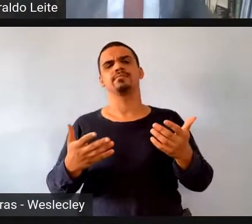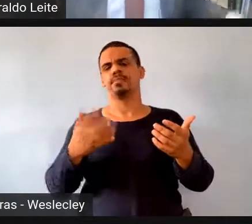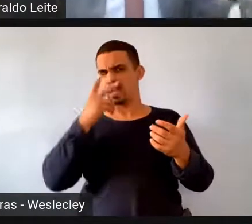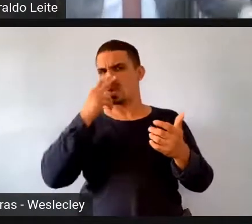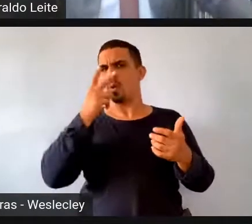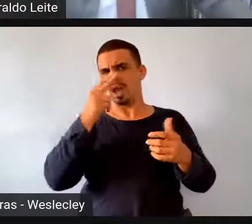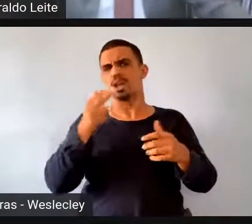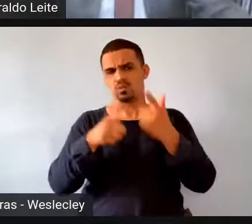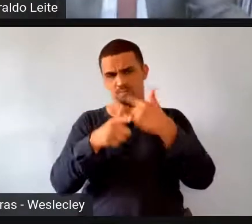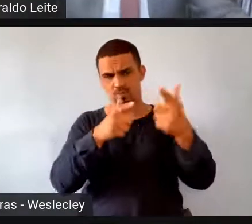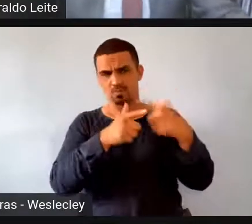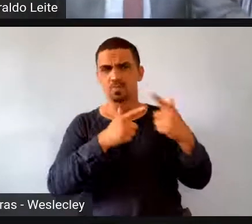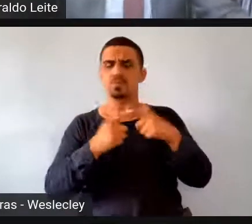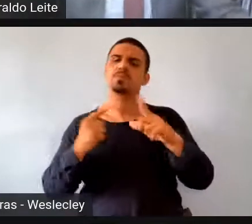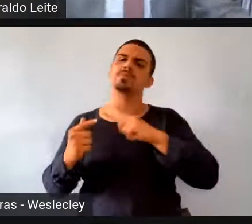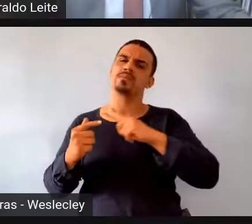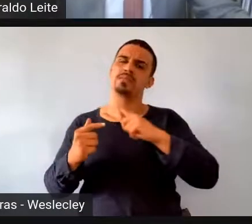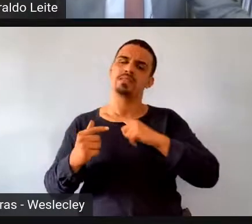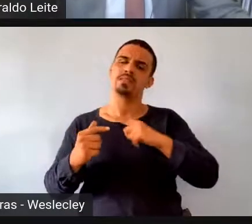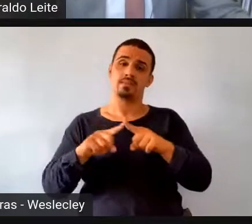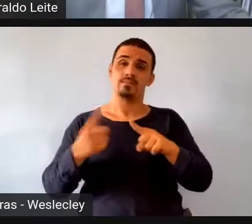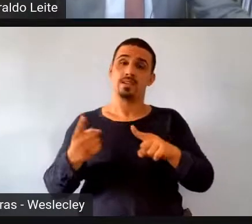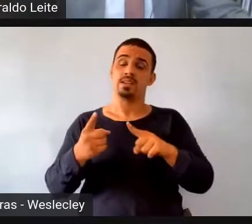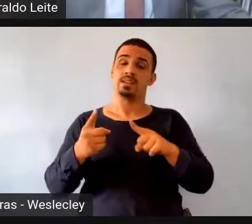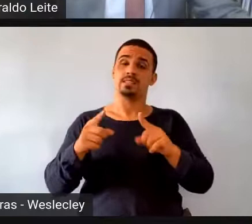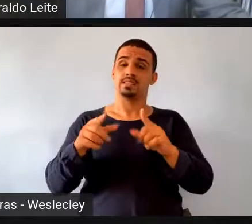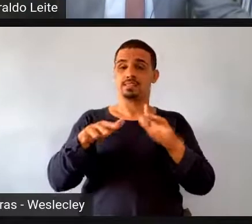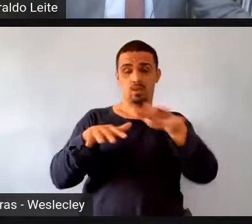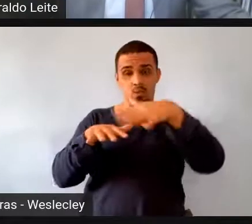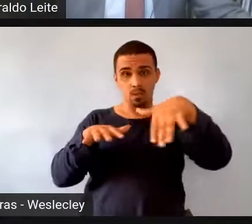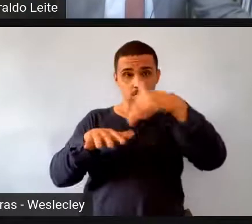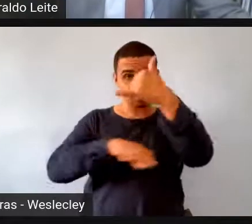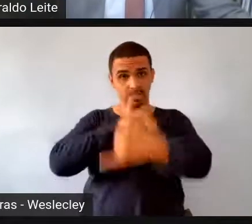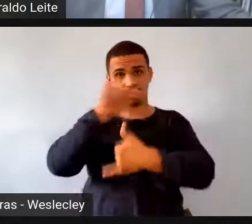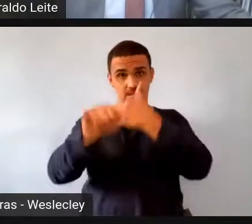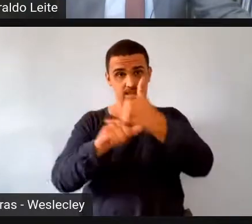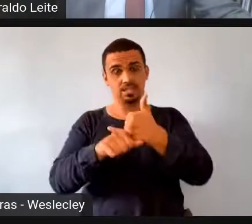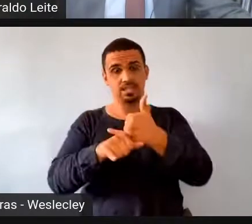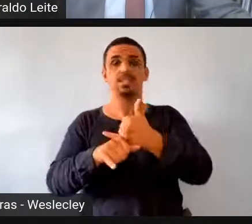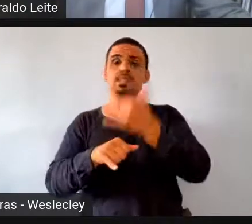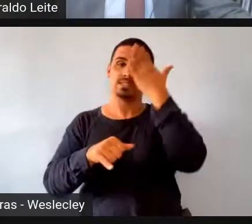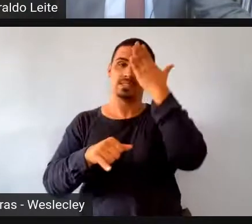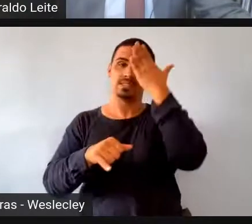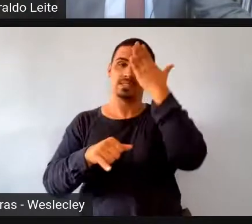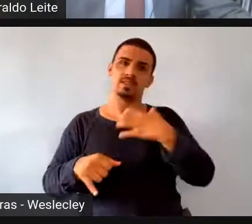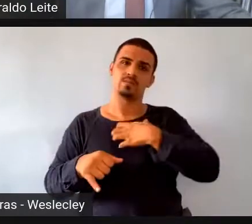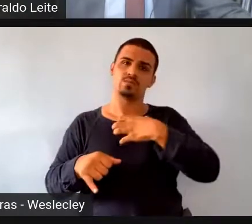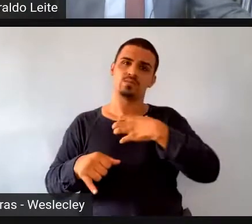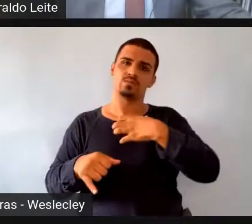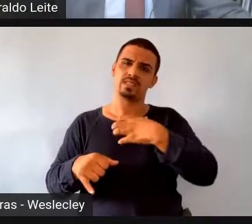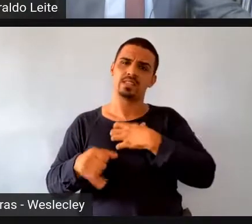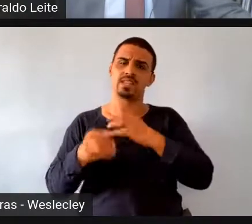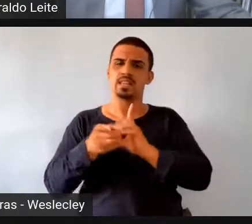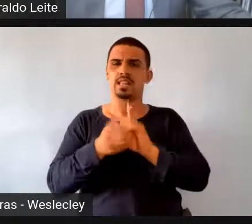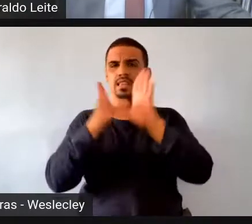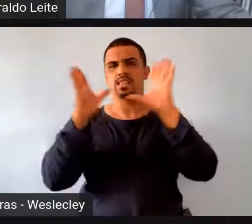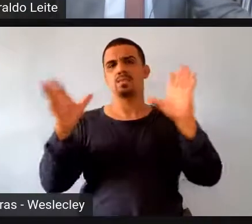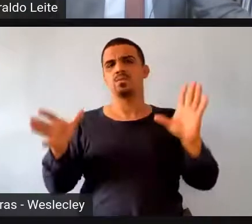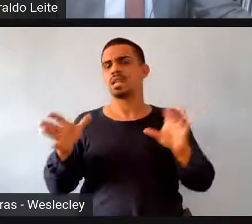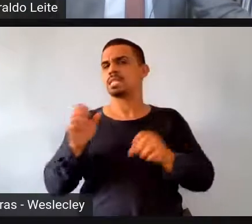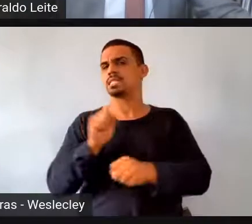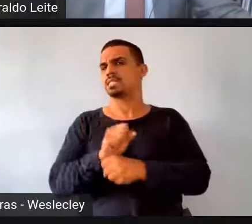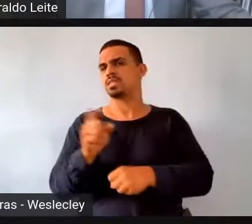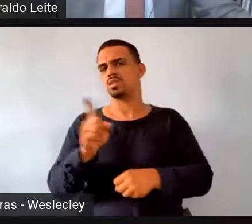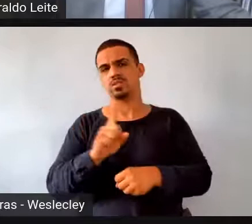estava acontecendo. Agora, de fato, o ambiente da internet é corrosivo para maneiras como a democracia operava